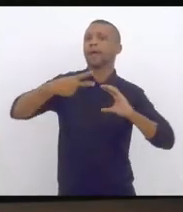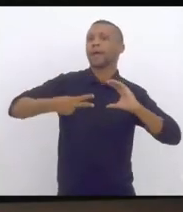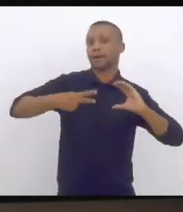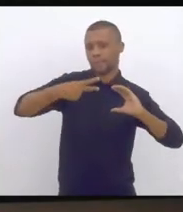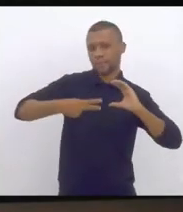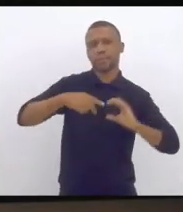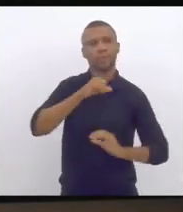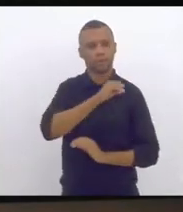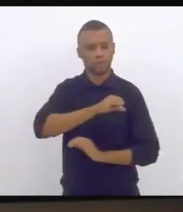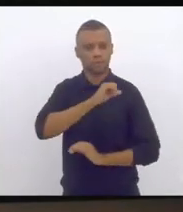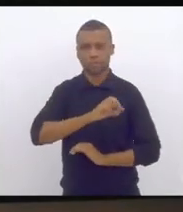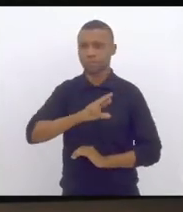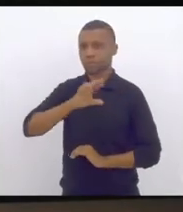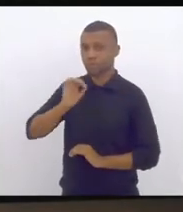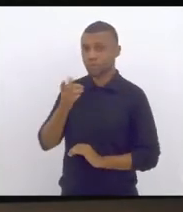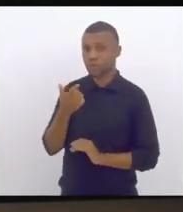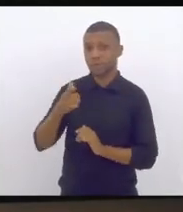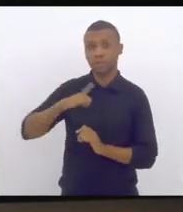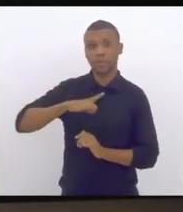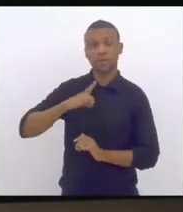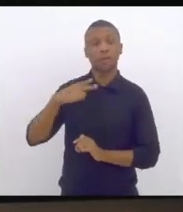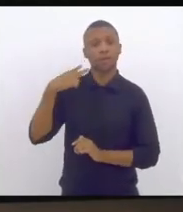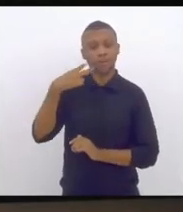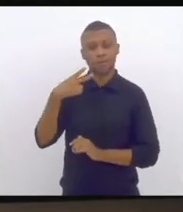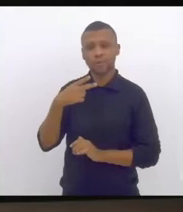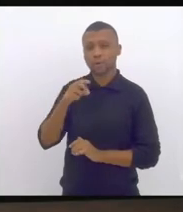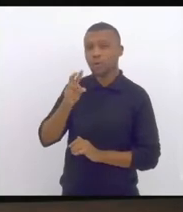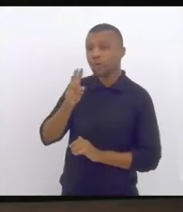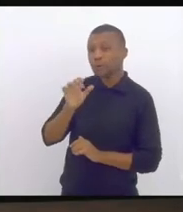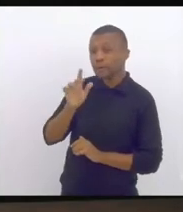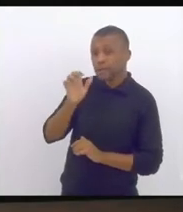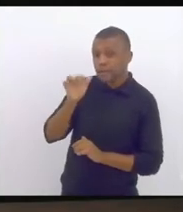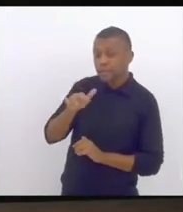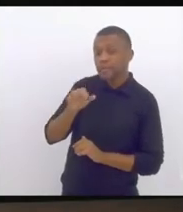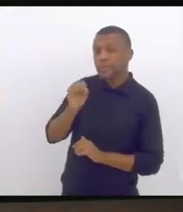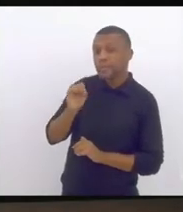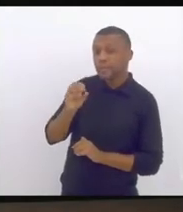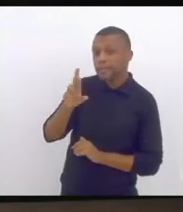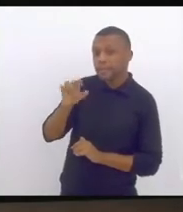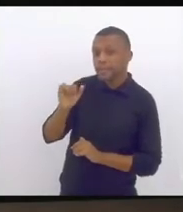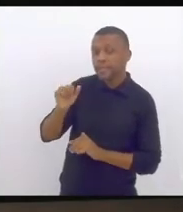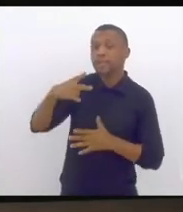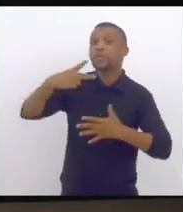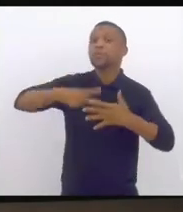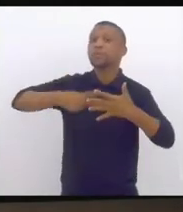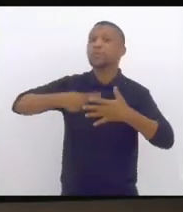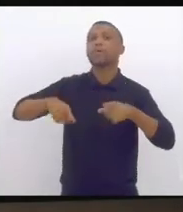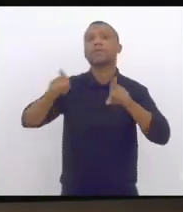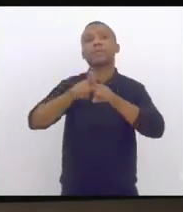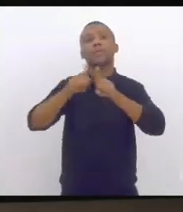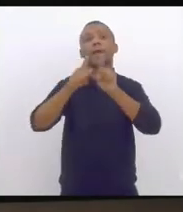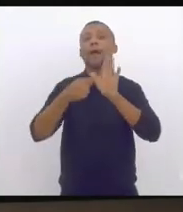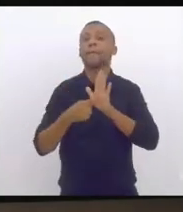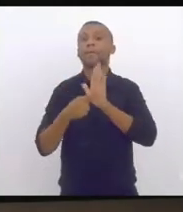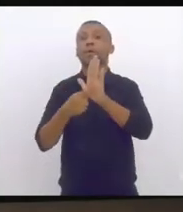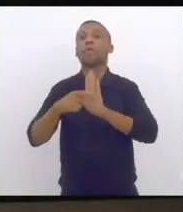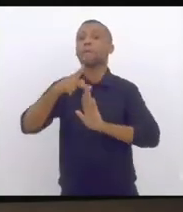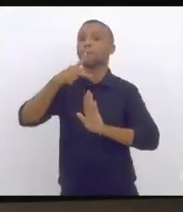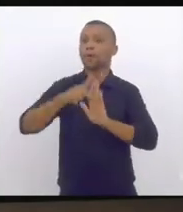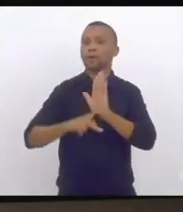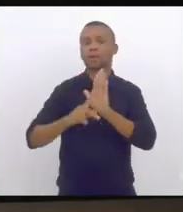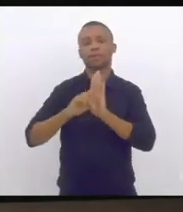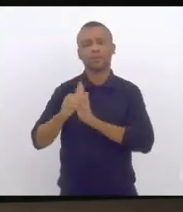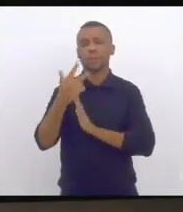de Janeiro, onde o vereador Siri, William Siri, do PSOL, também apresentou um